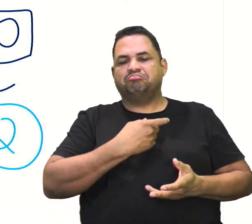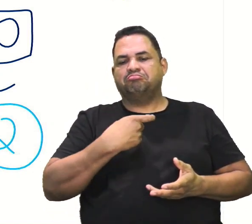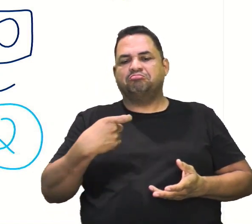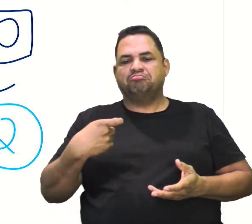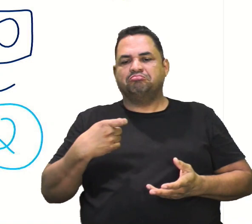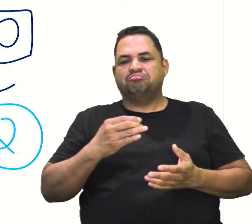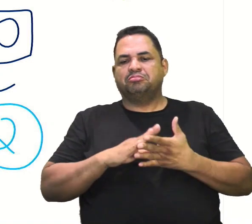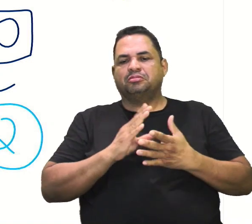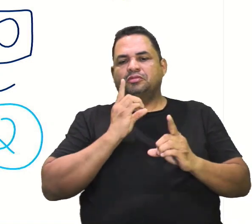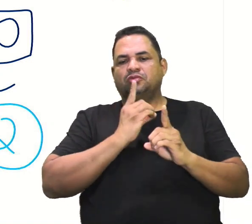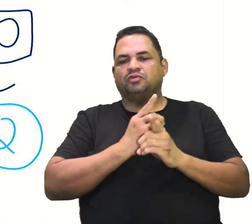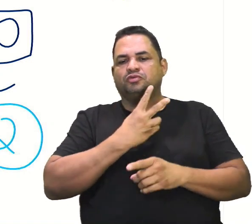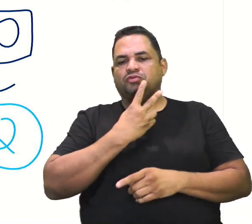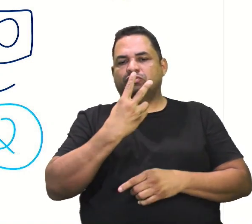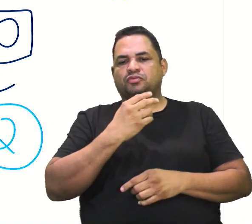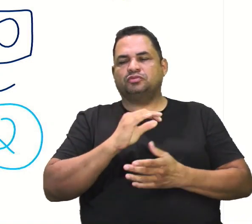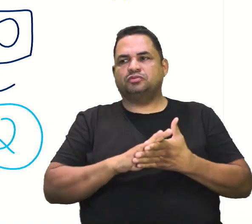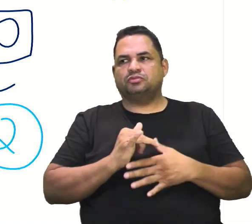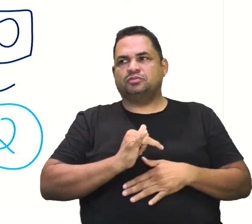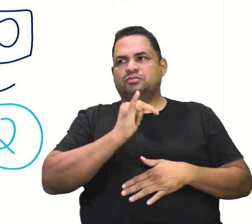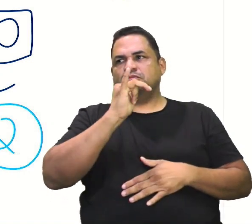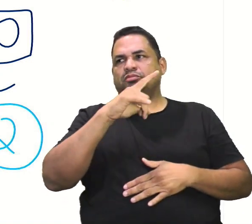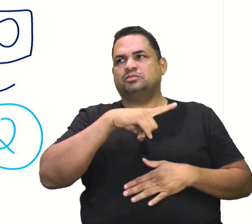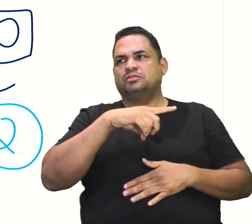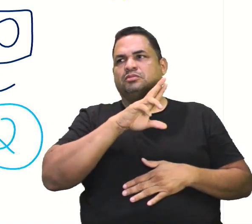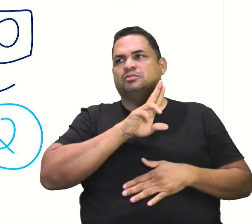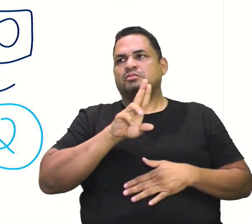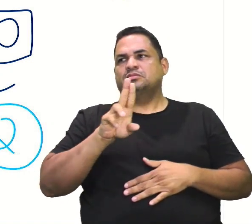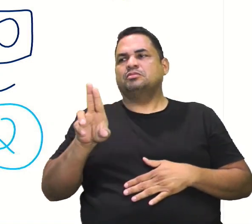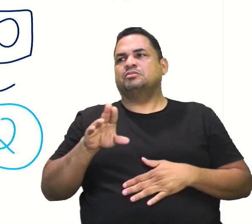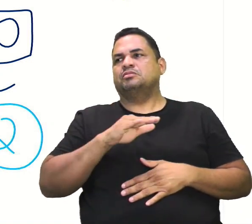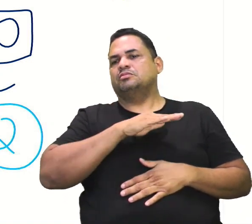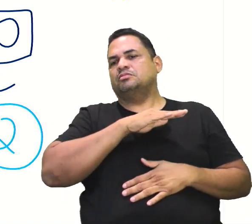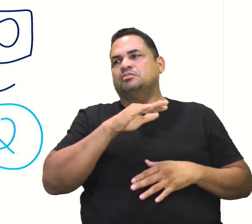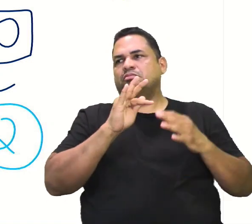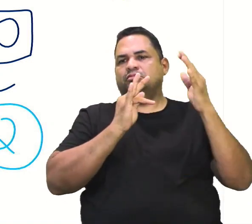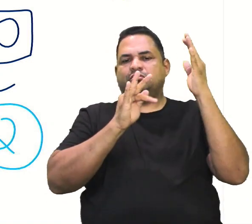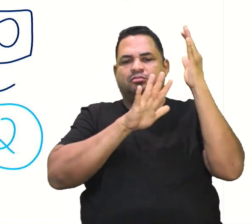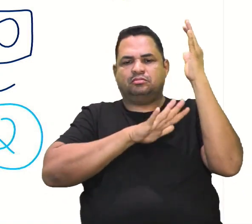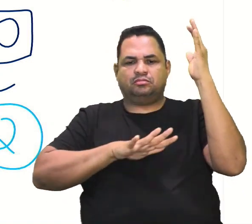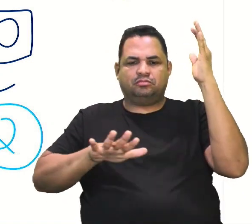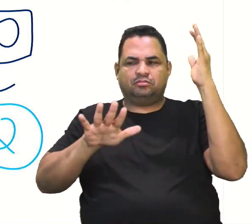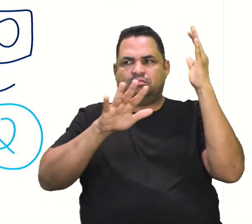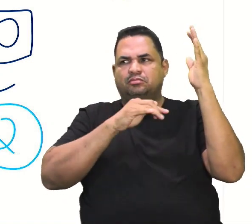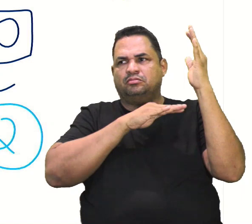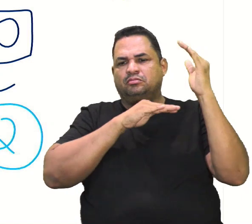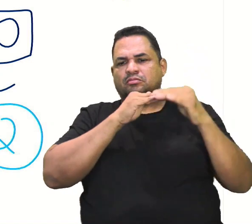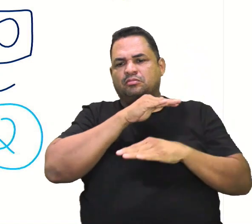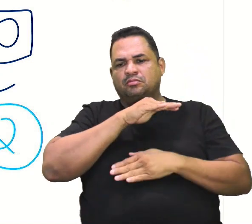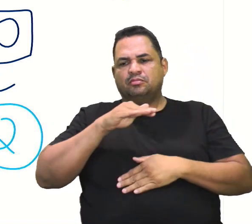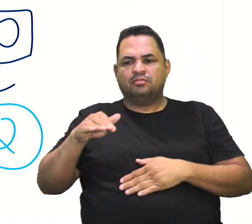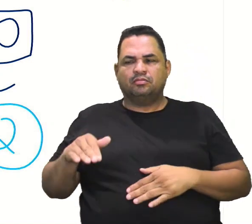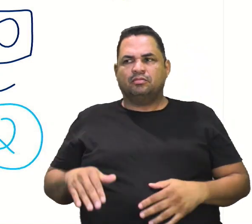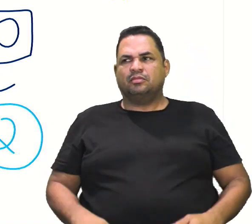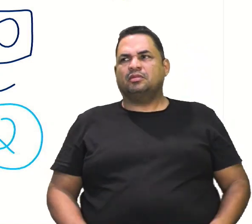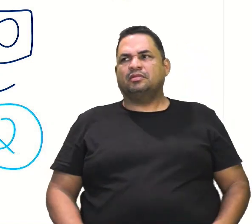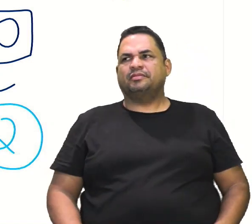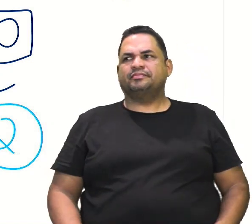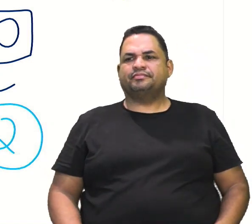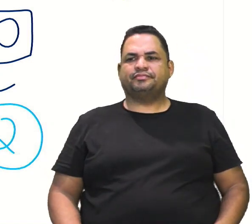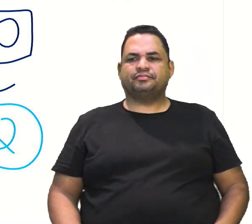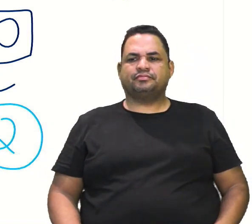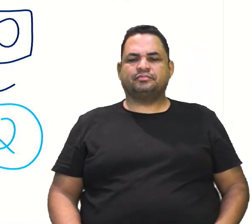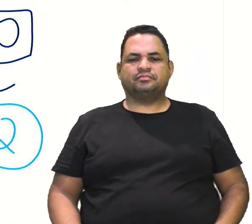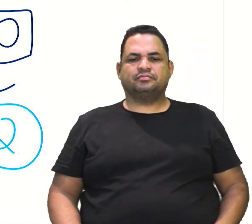no y. Uhum. No primeiro ano, nós tínhamos um nome, né, para essa função, que passava todos num ponto só, Constante, né?